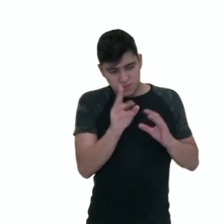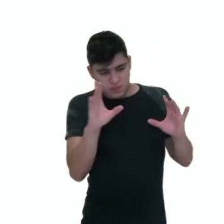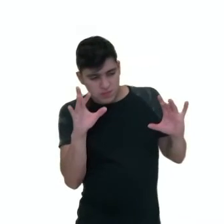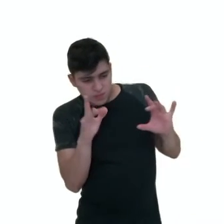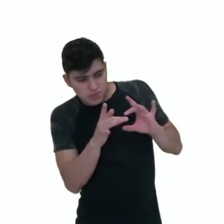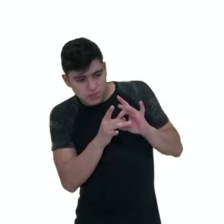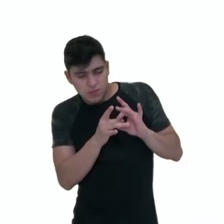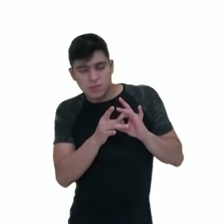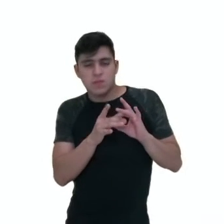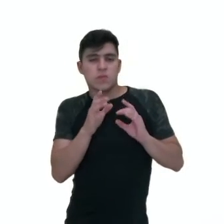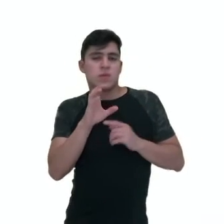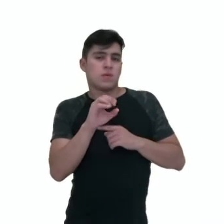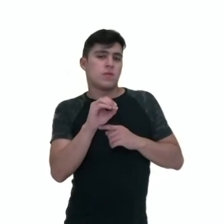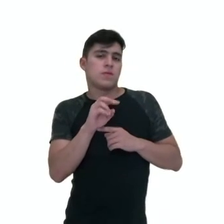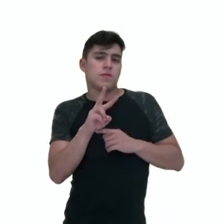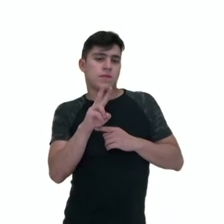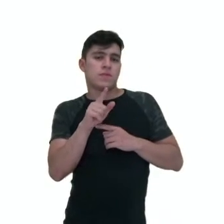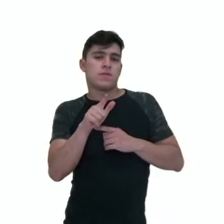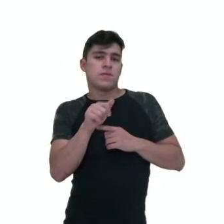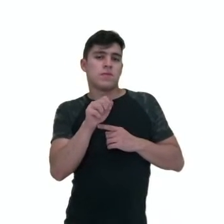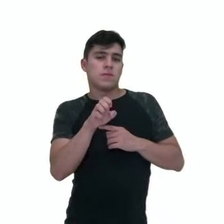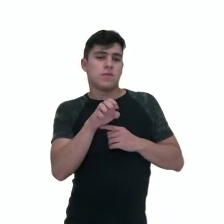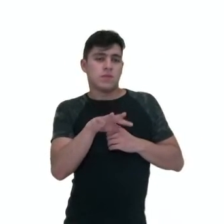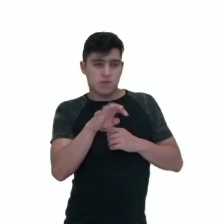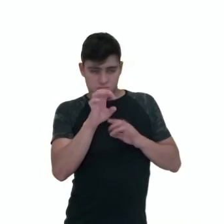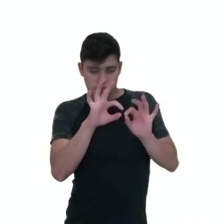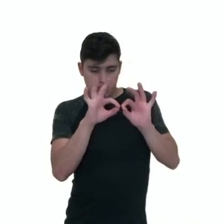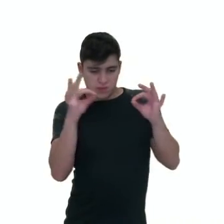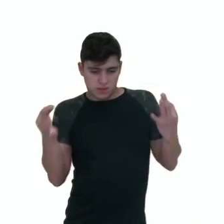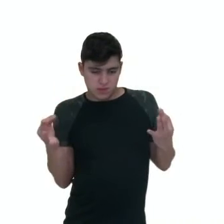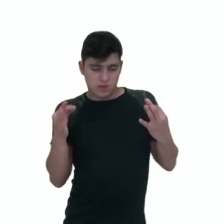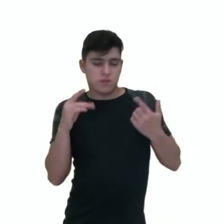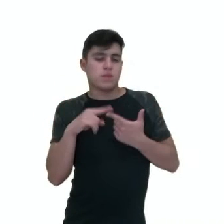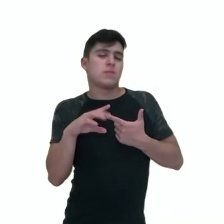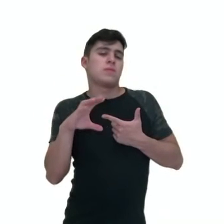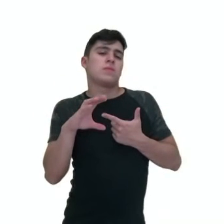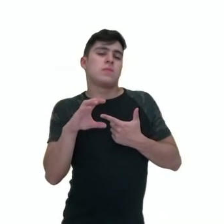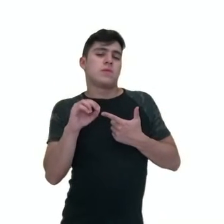ligação covalente simples